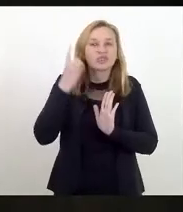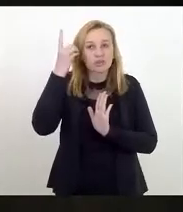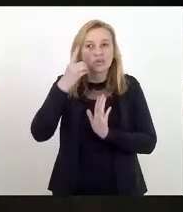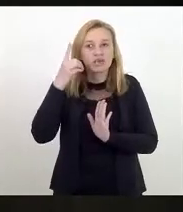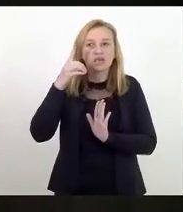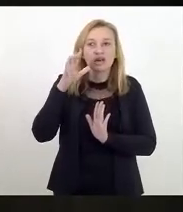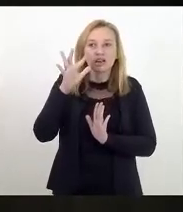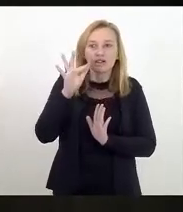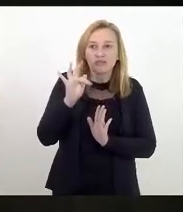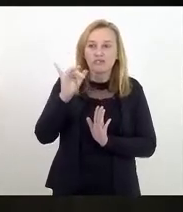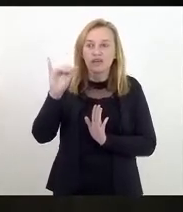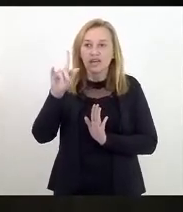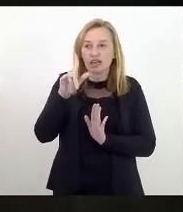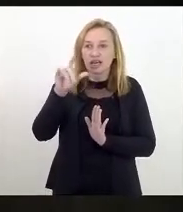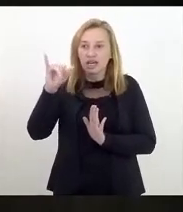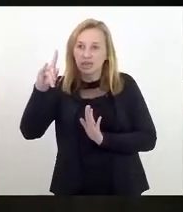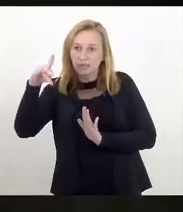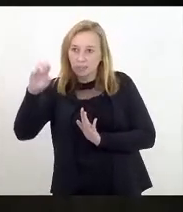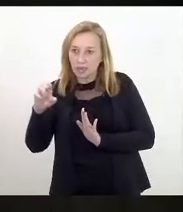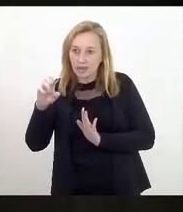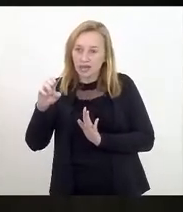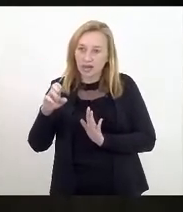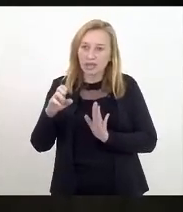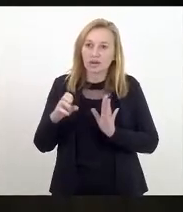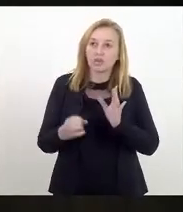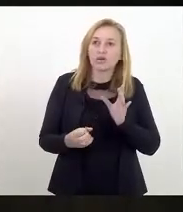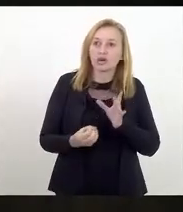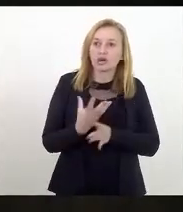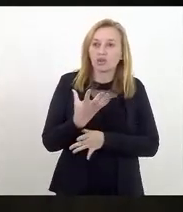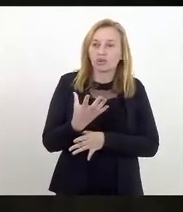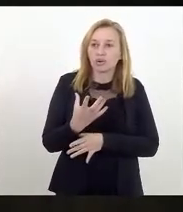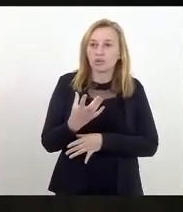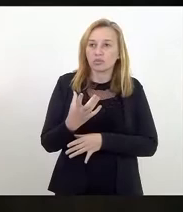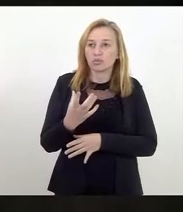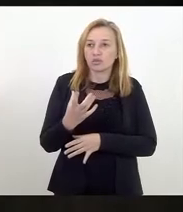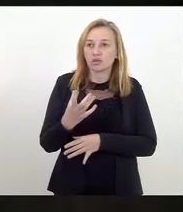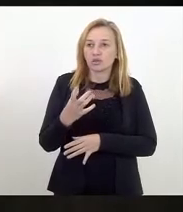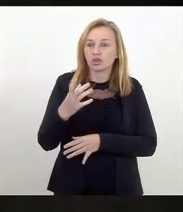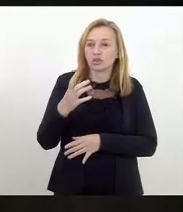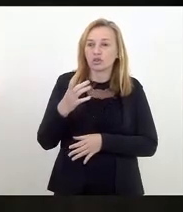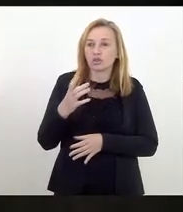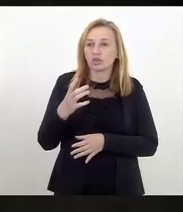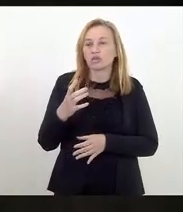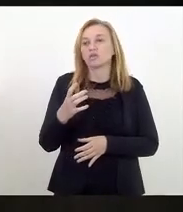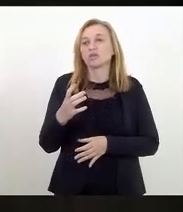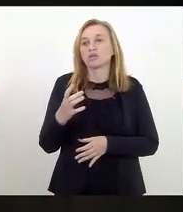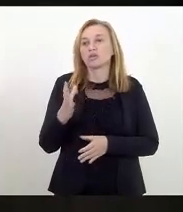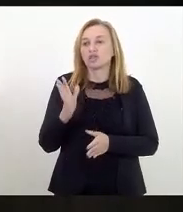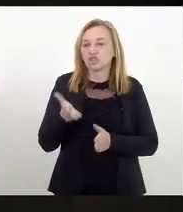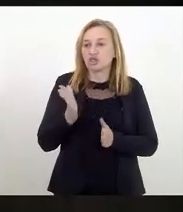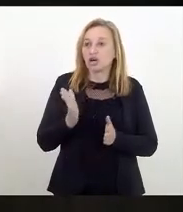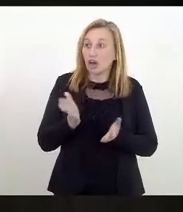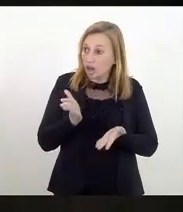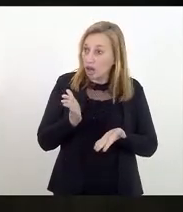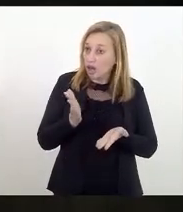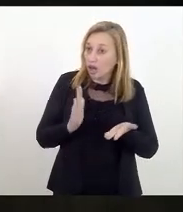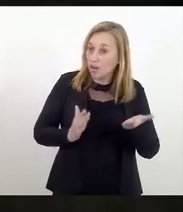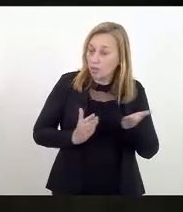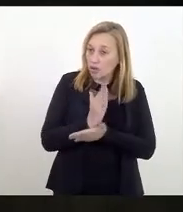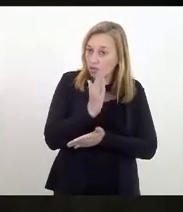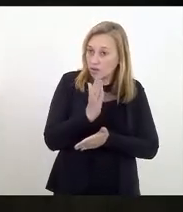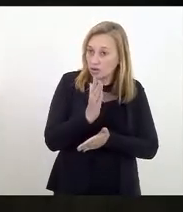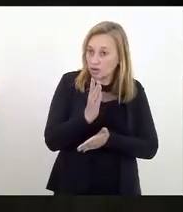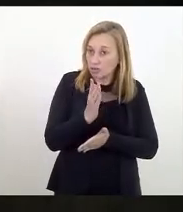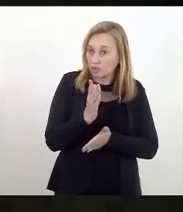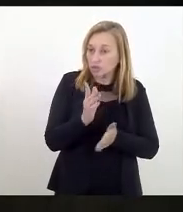Soares, que cria o programa de residência jurídica no âmbito da defensoria. Quero dizer que nós já aprovamos um projeto, então essa emenda está